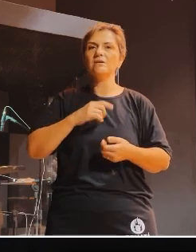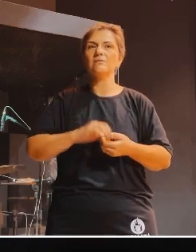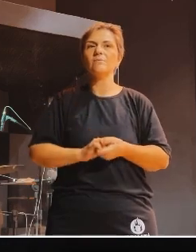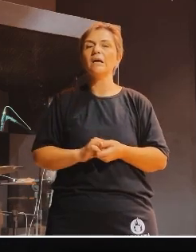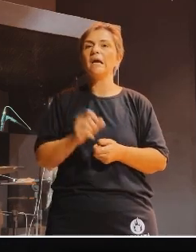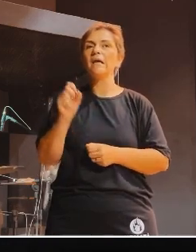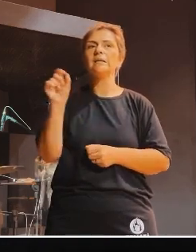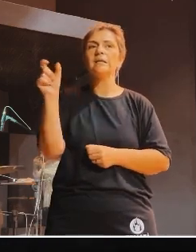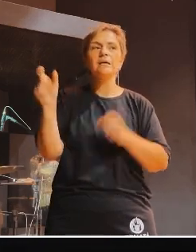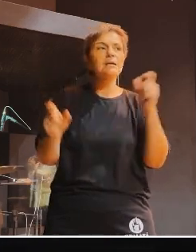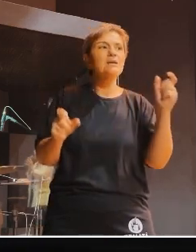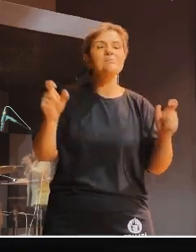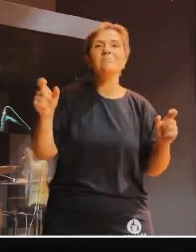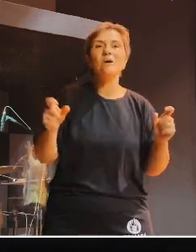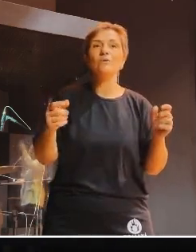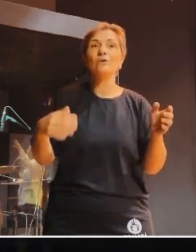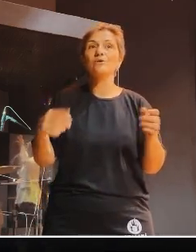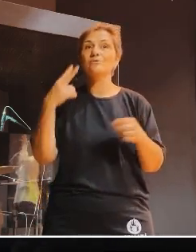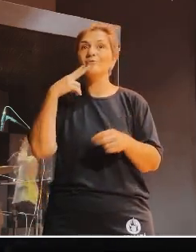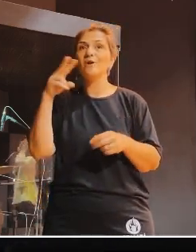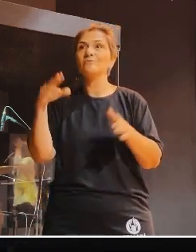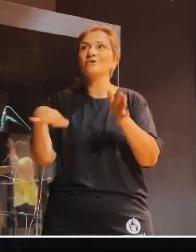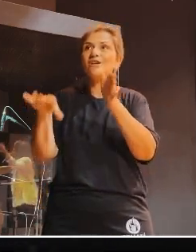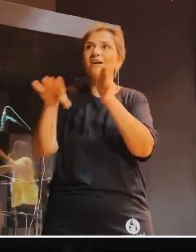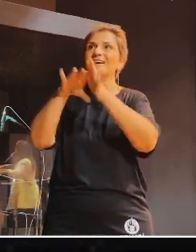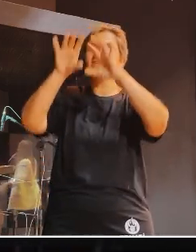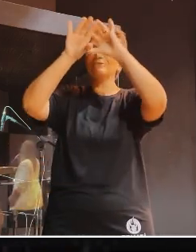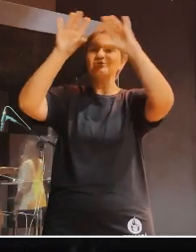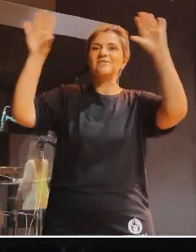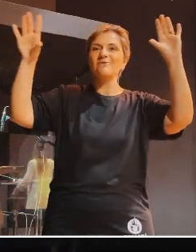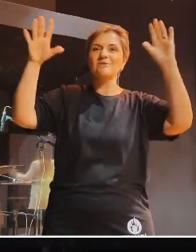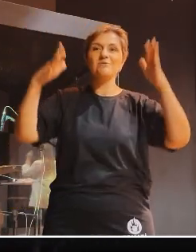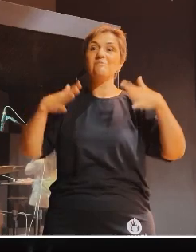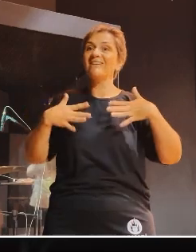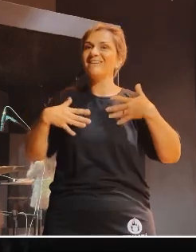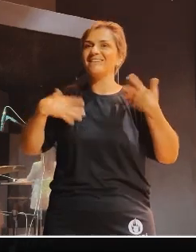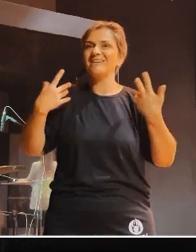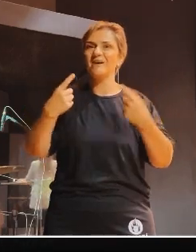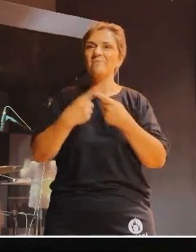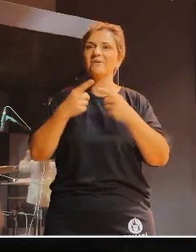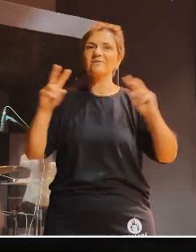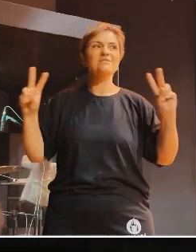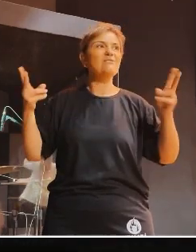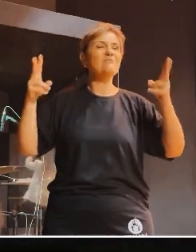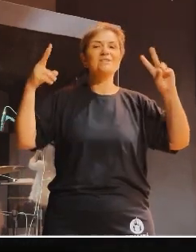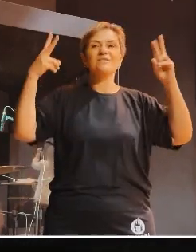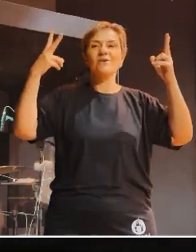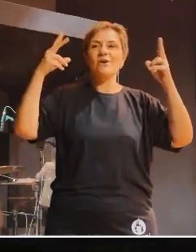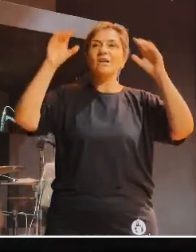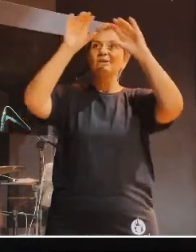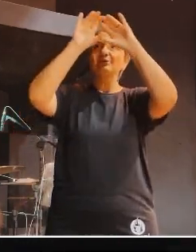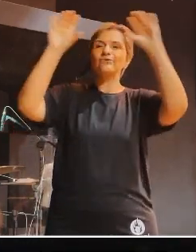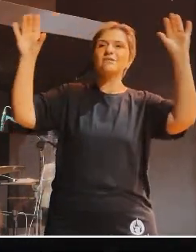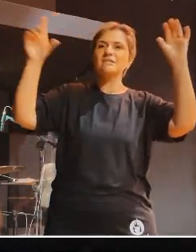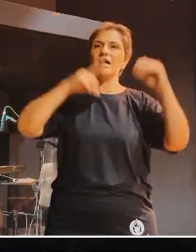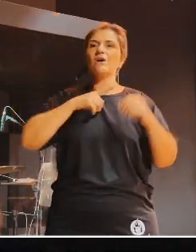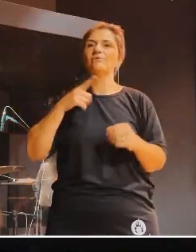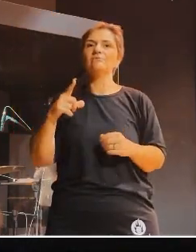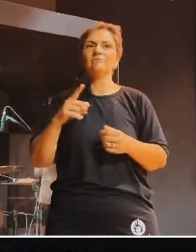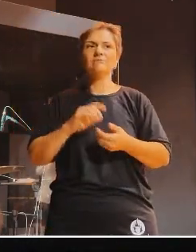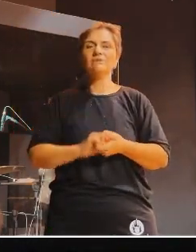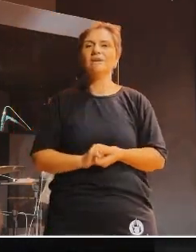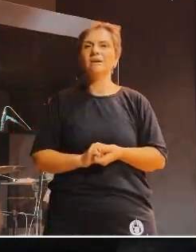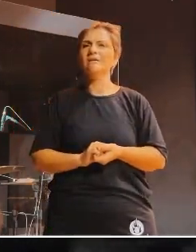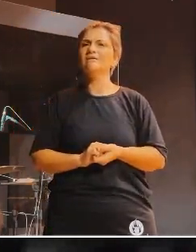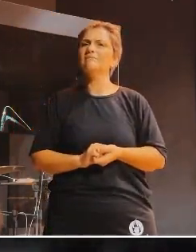chegando vai ser uma alegria, porque vai ser a vitória. No céu não haverá a maldade do mundo.